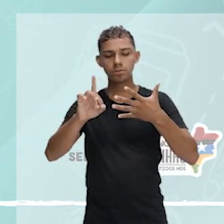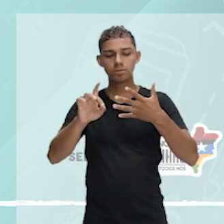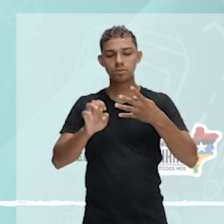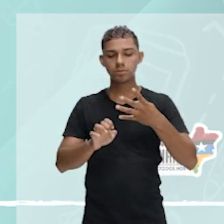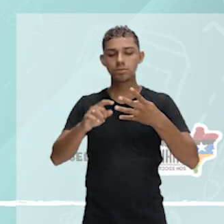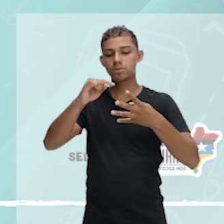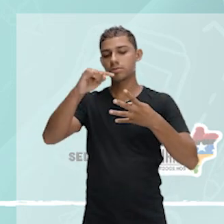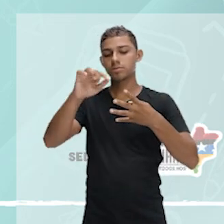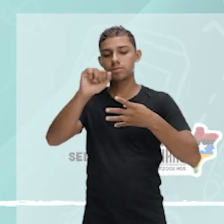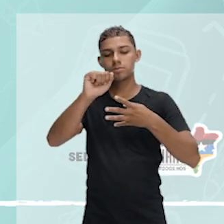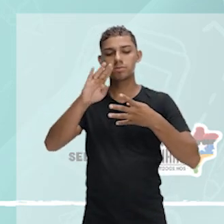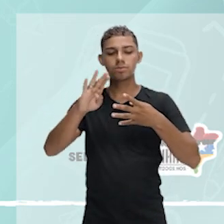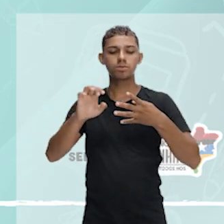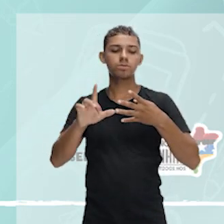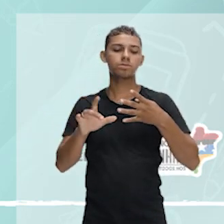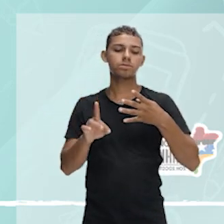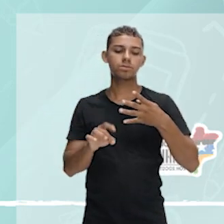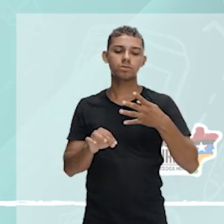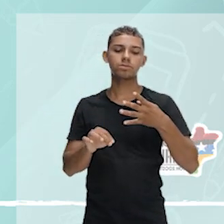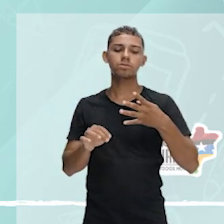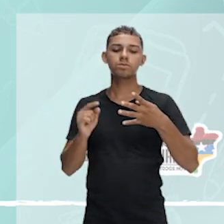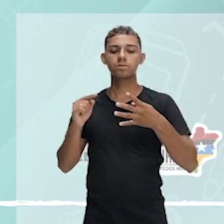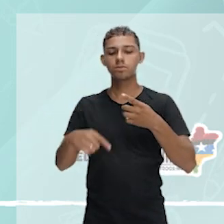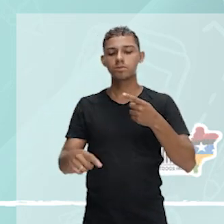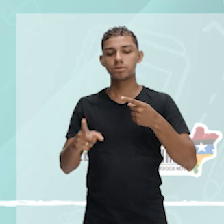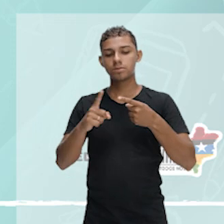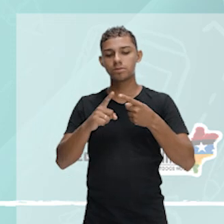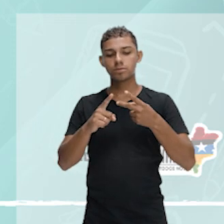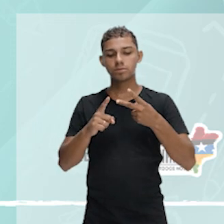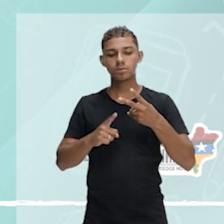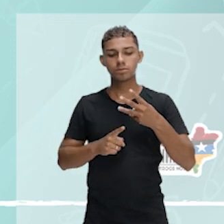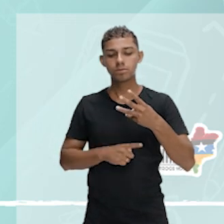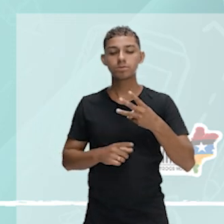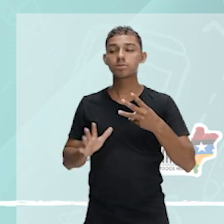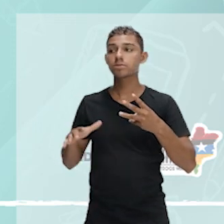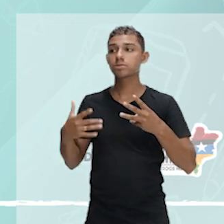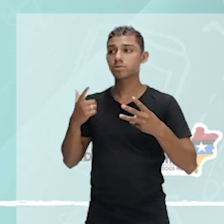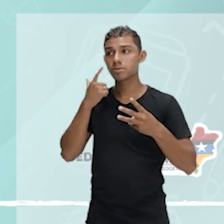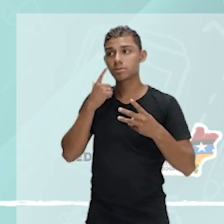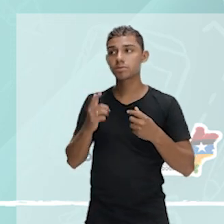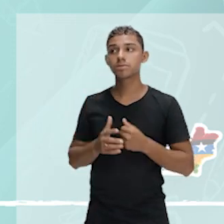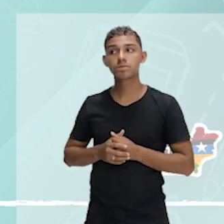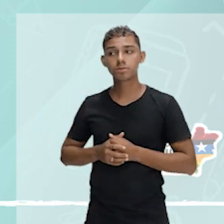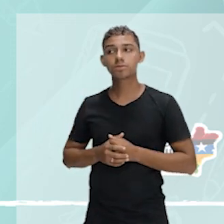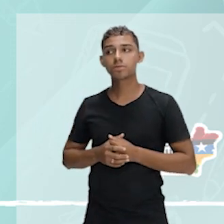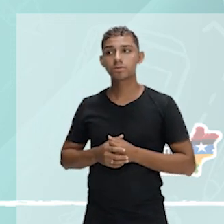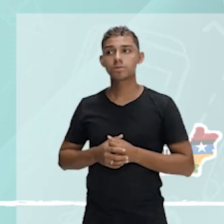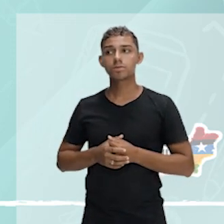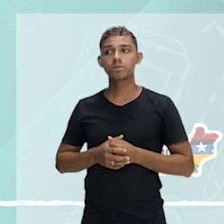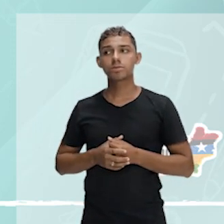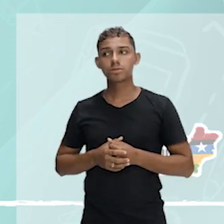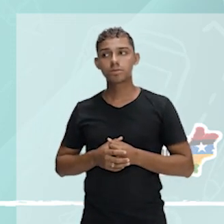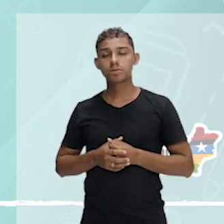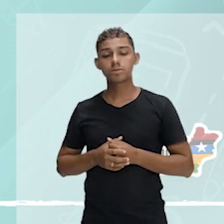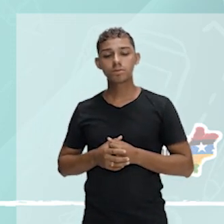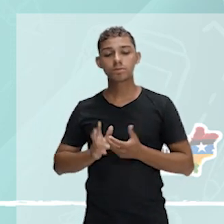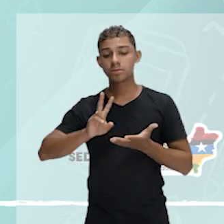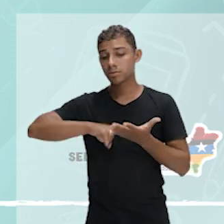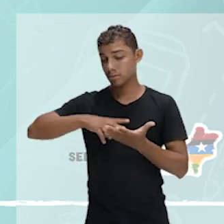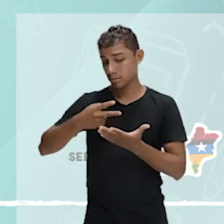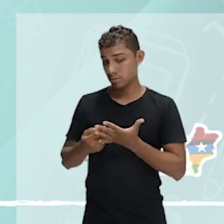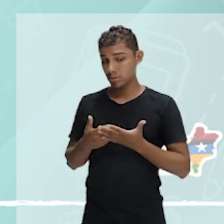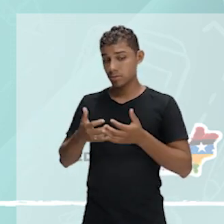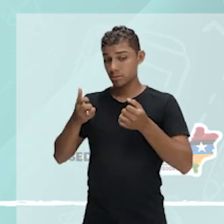espaços. She go to school on Saturdays. She only on